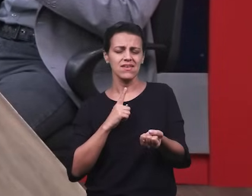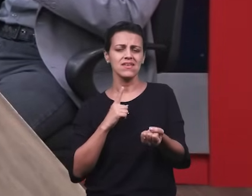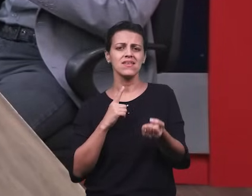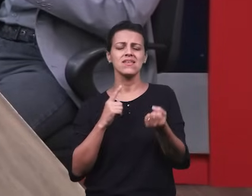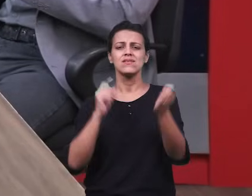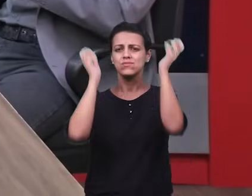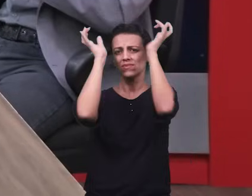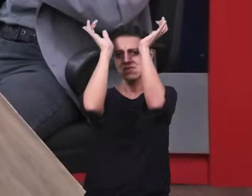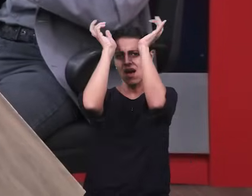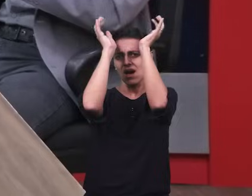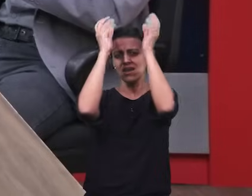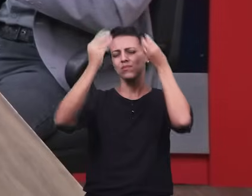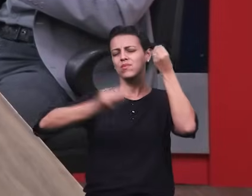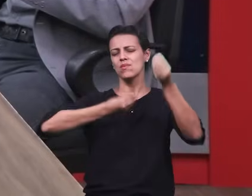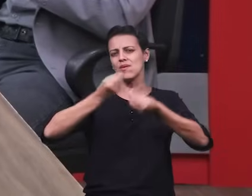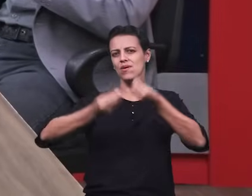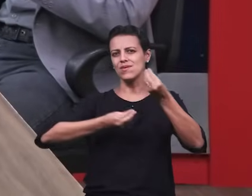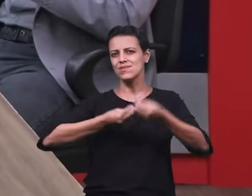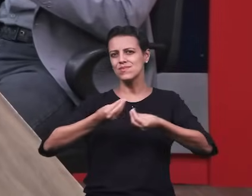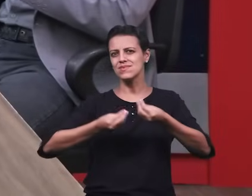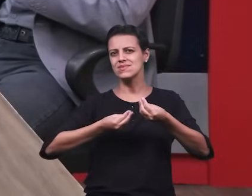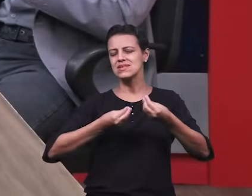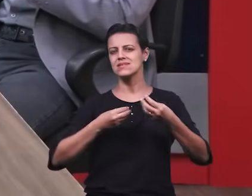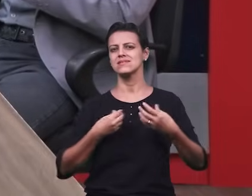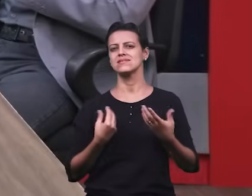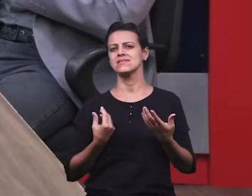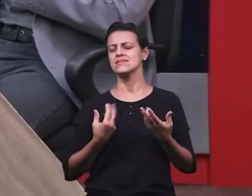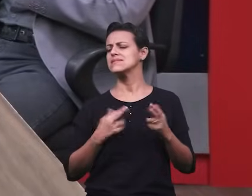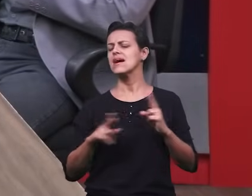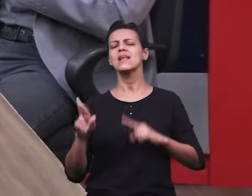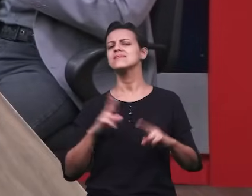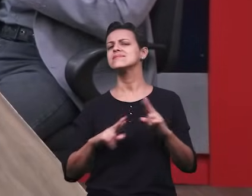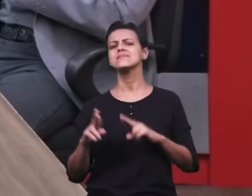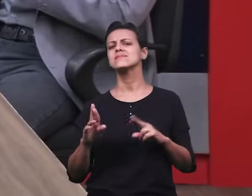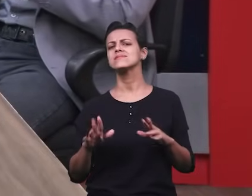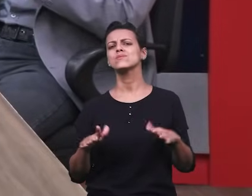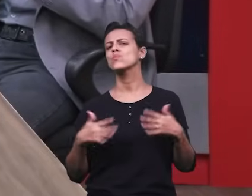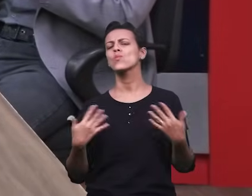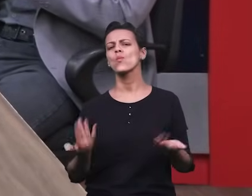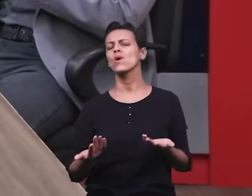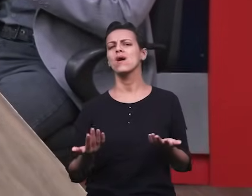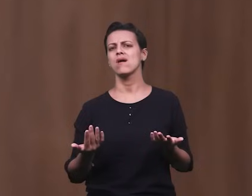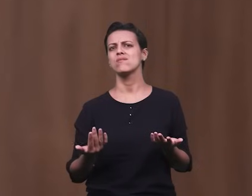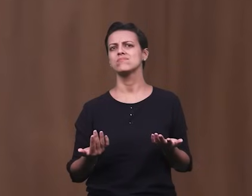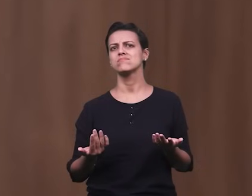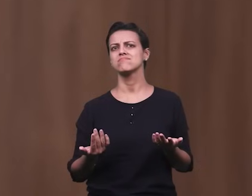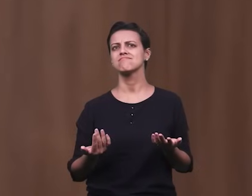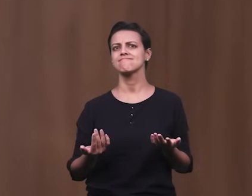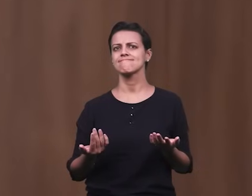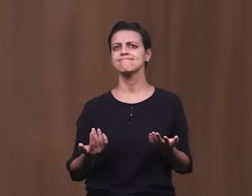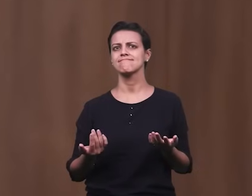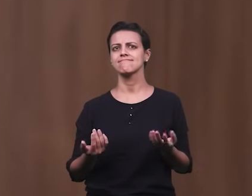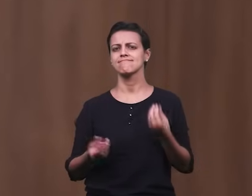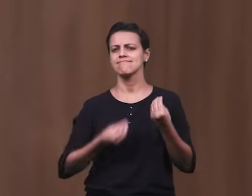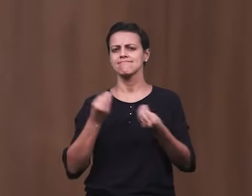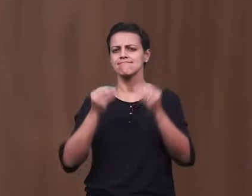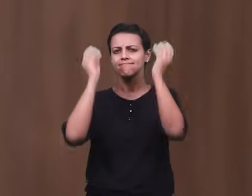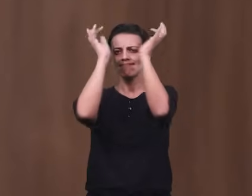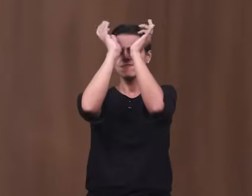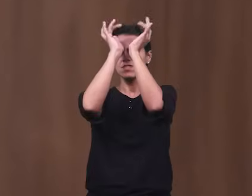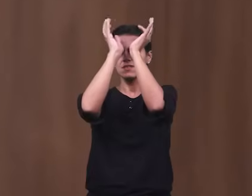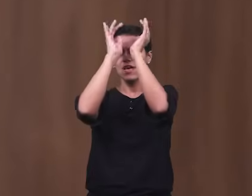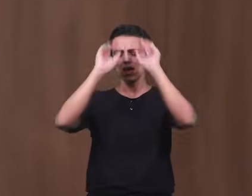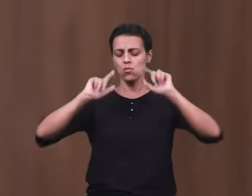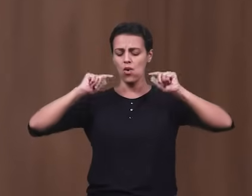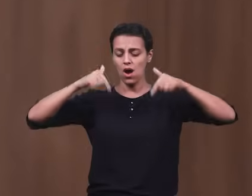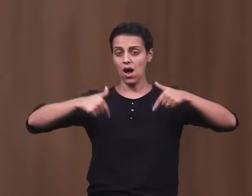relação a isso, se pudesse trazer para nós aqui qual que é a relação, né, do sistema nervoso com o corpo, né, em